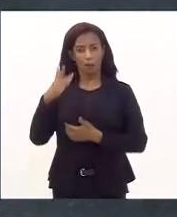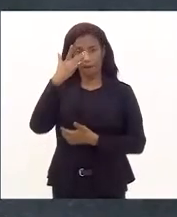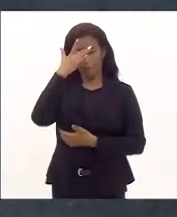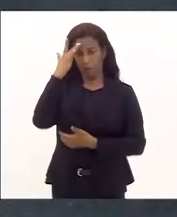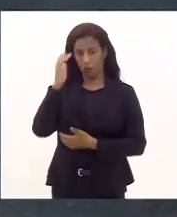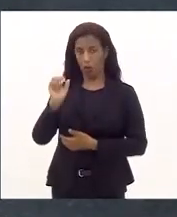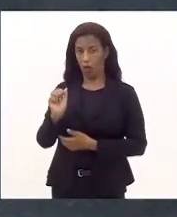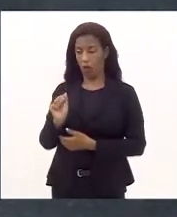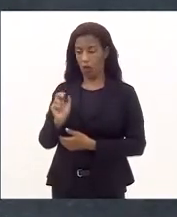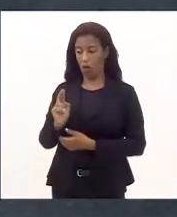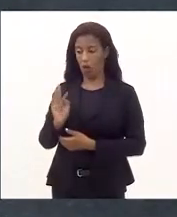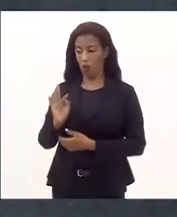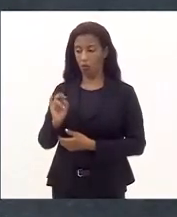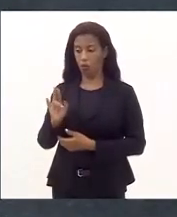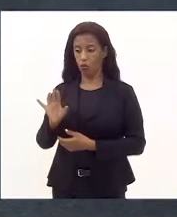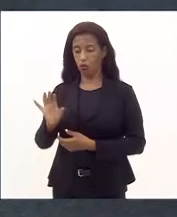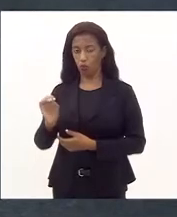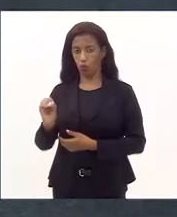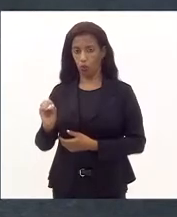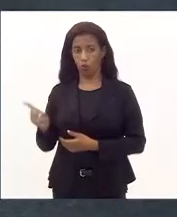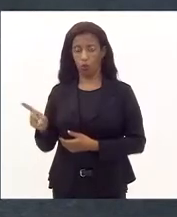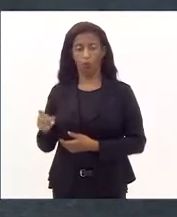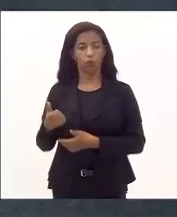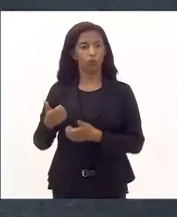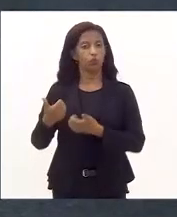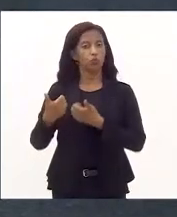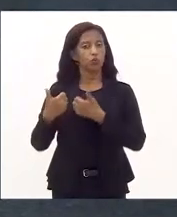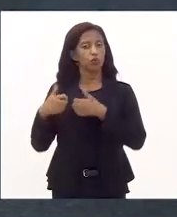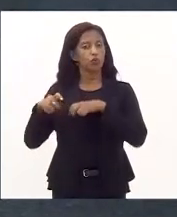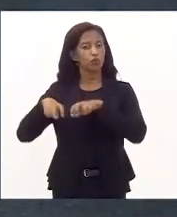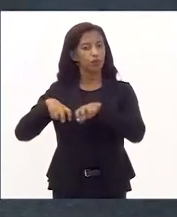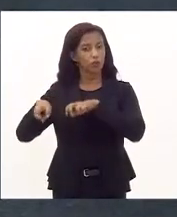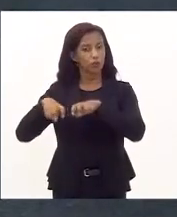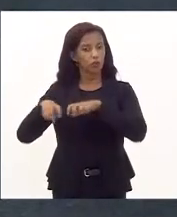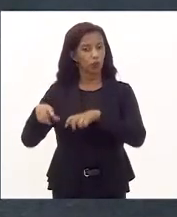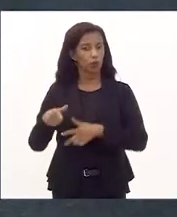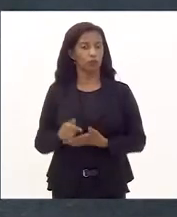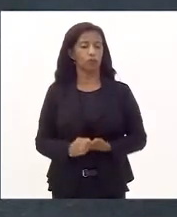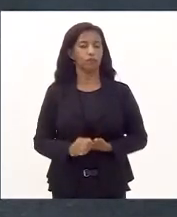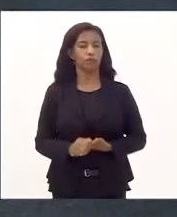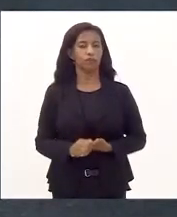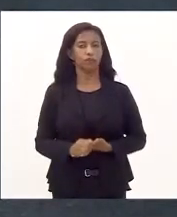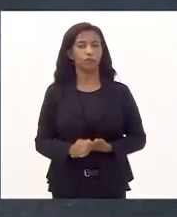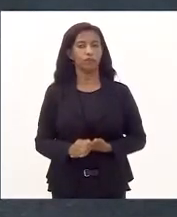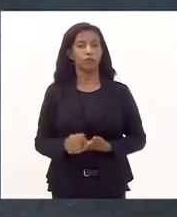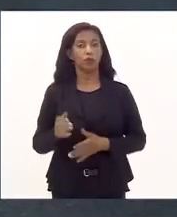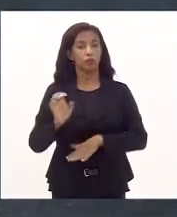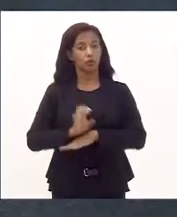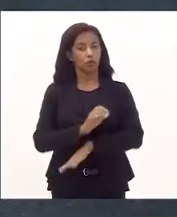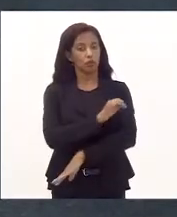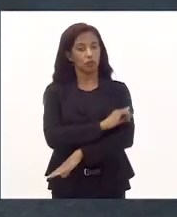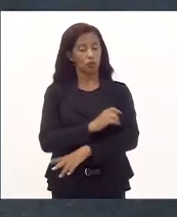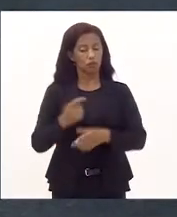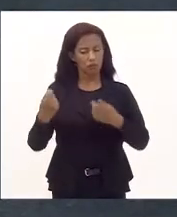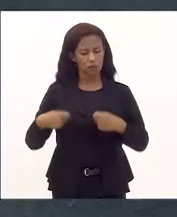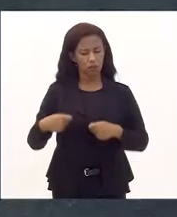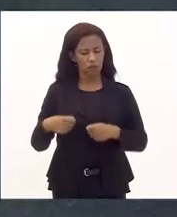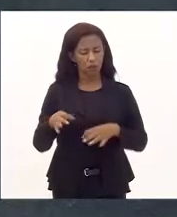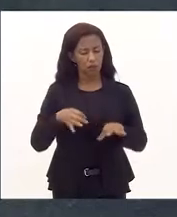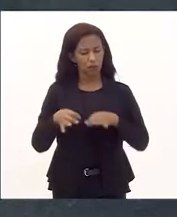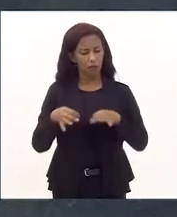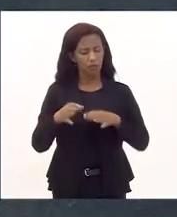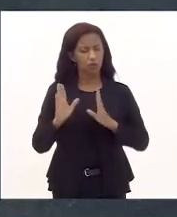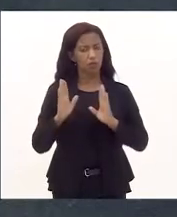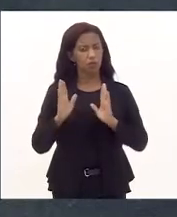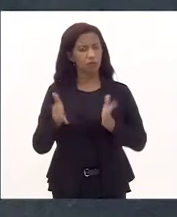natural que seja transportador autônomo de cargas no âmbito do Estado do Rio de Janeiro. Necessariamente, esse é um projeto, deputado Luiz Paulo,